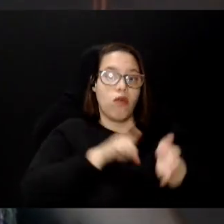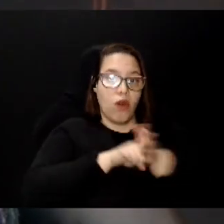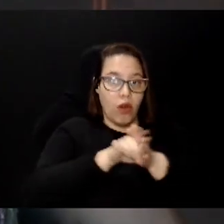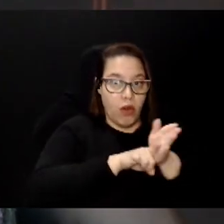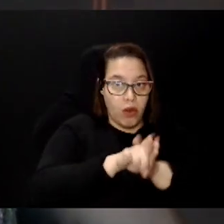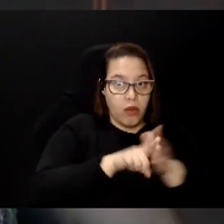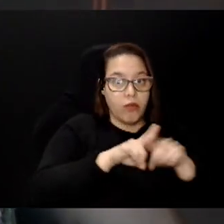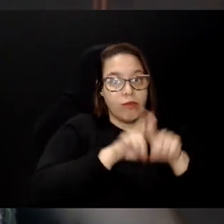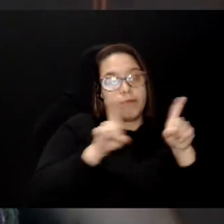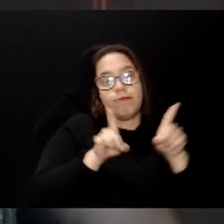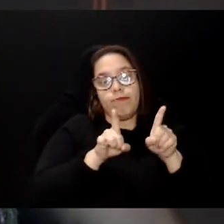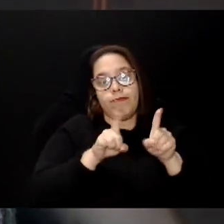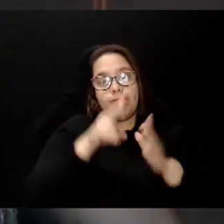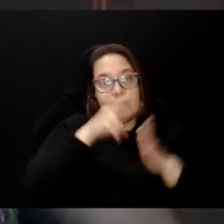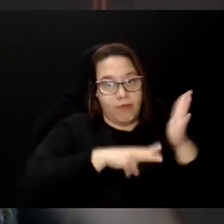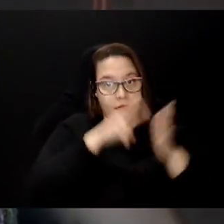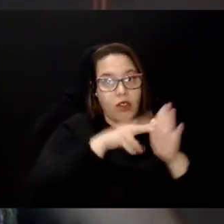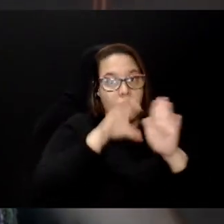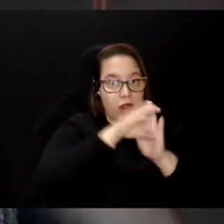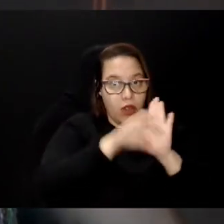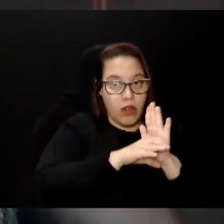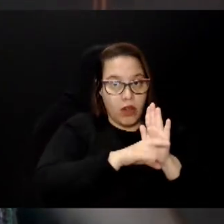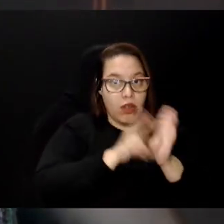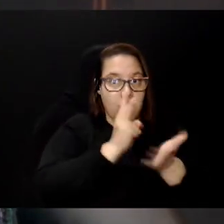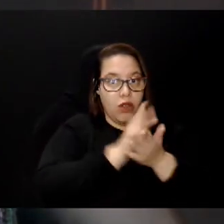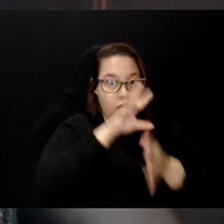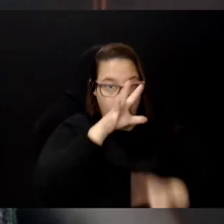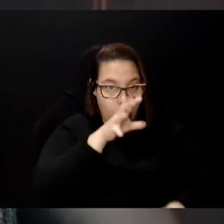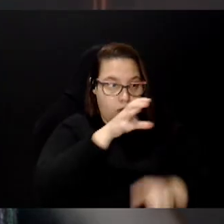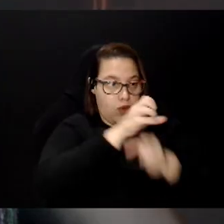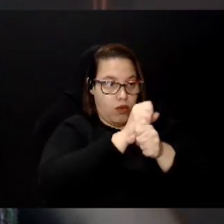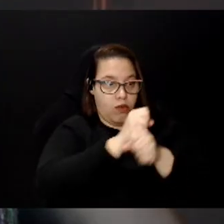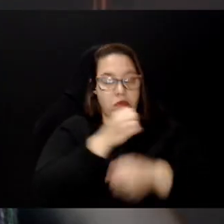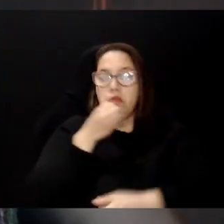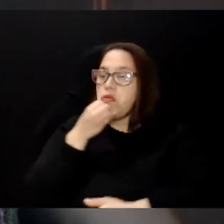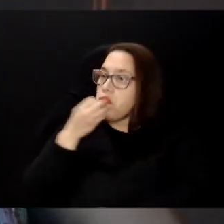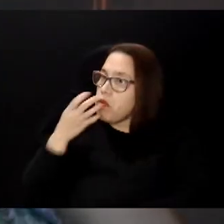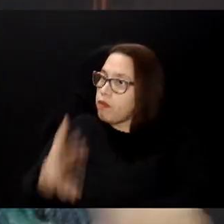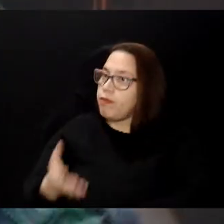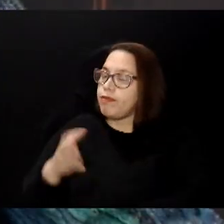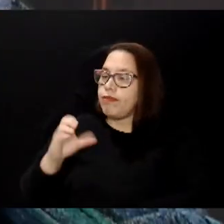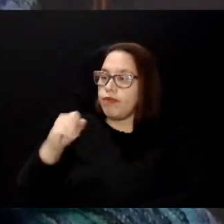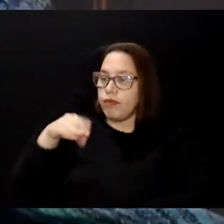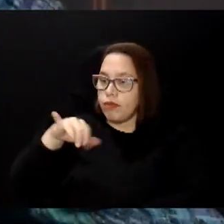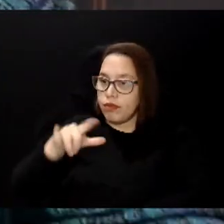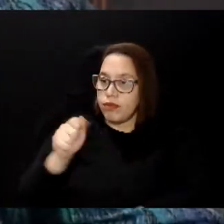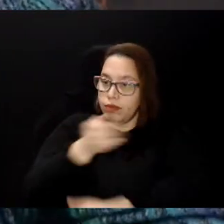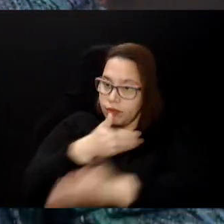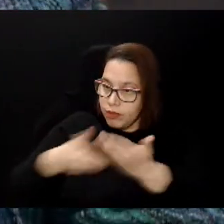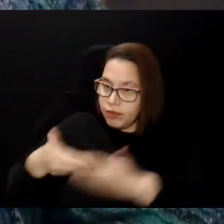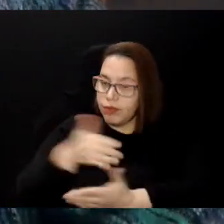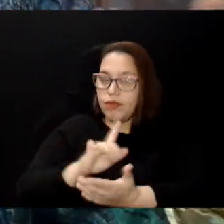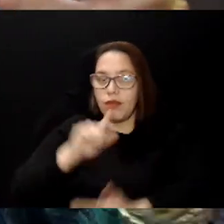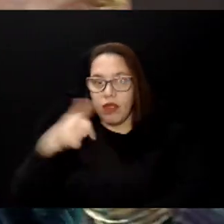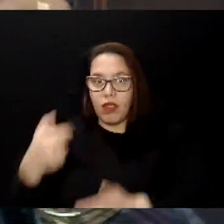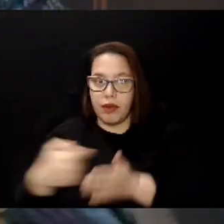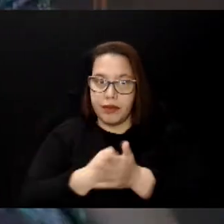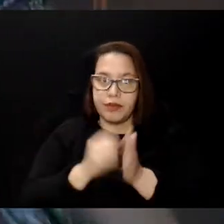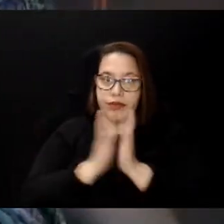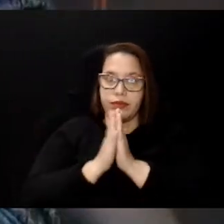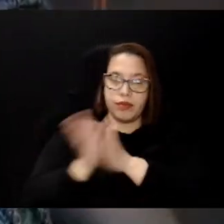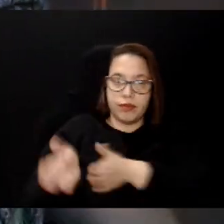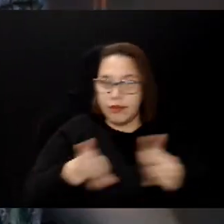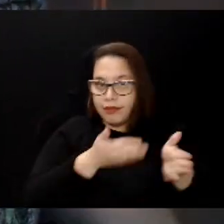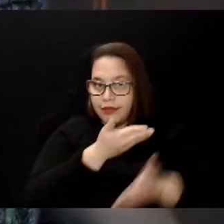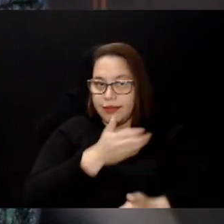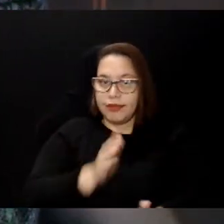leia o conteúdo sempre inteiro. Muito bem. Valeu, Camila. Obrigada pela sua participação. A próxima pergunta, por favor, produção. Pode jogar pra